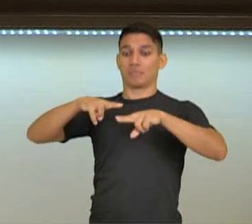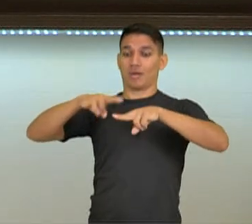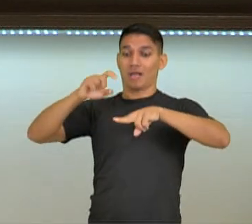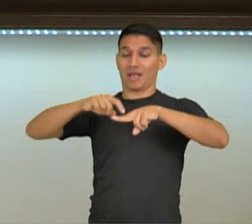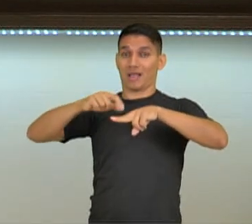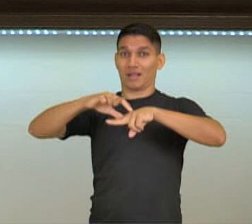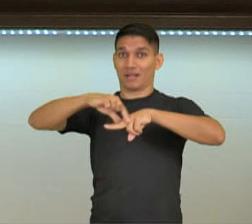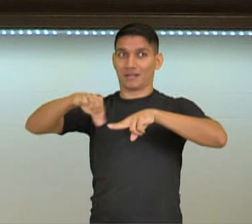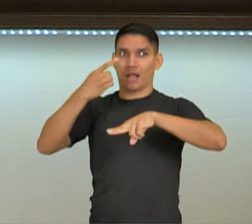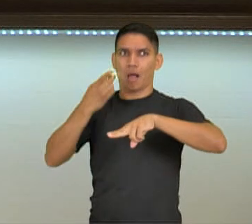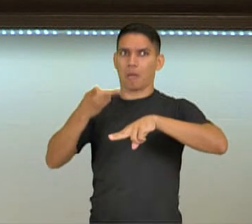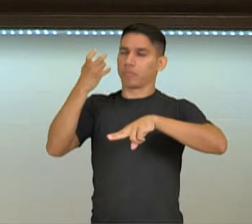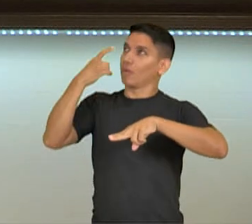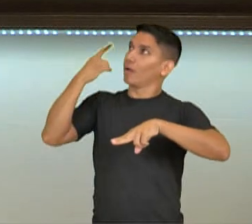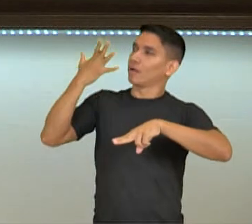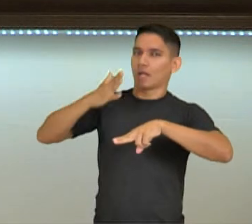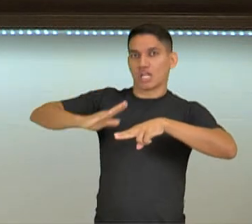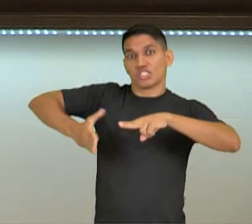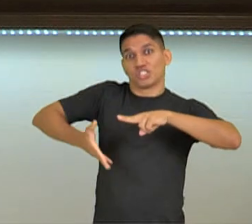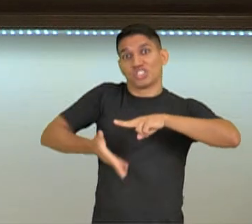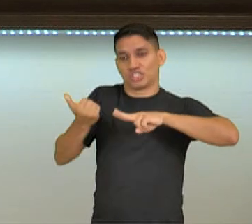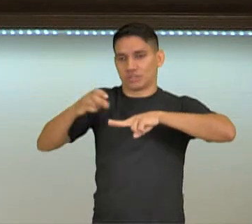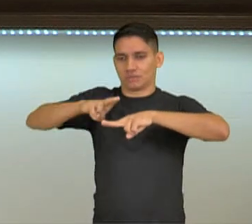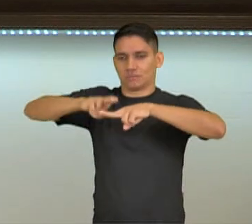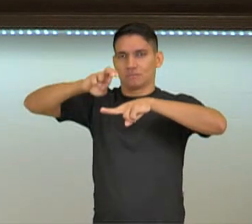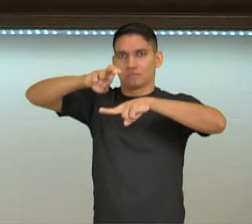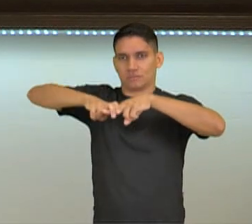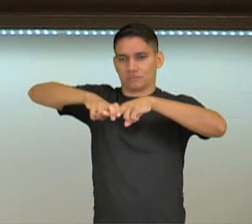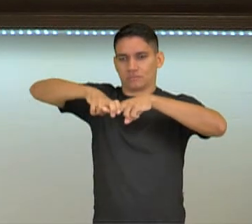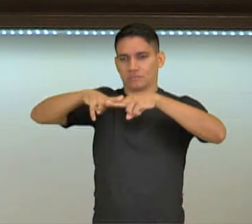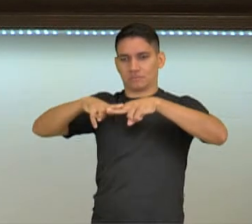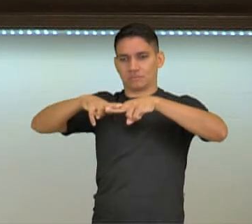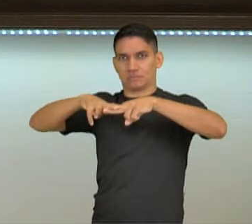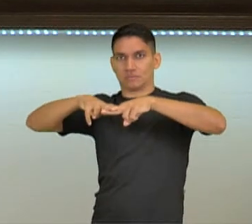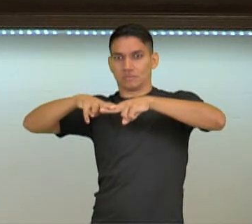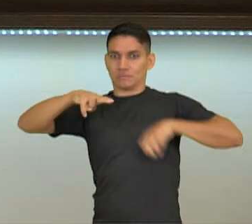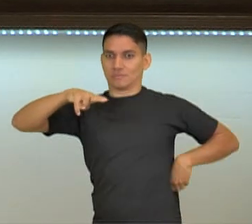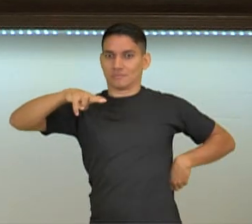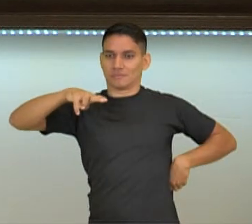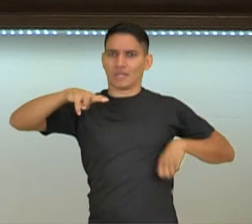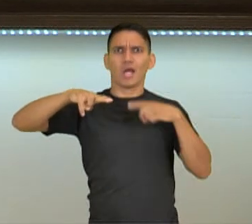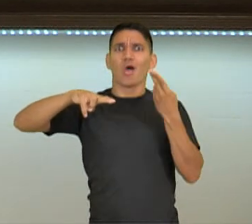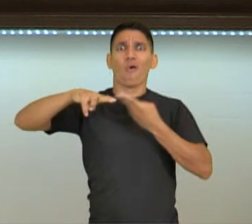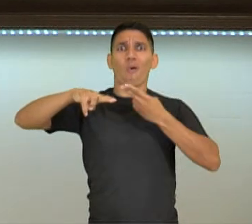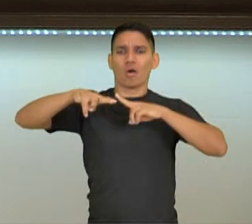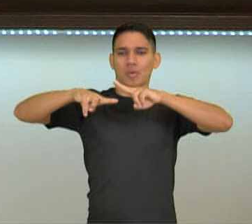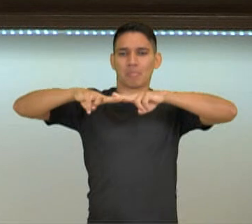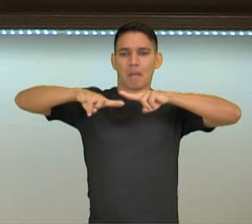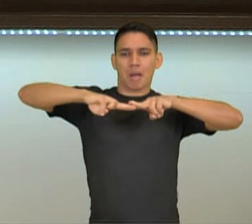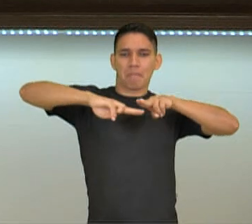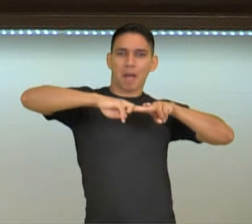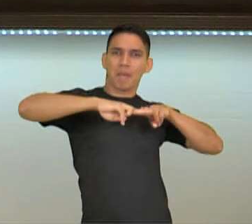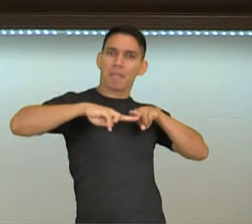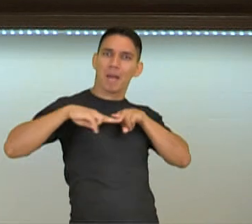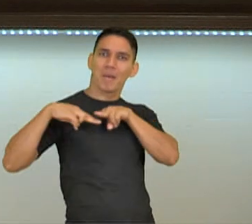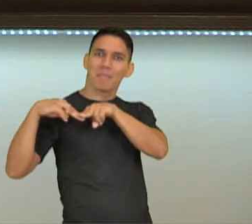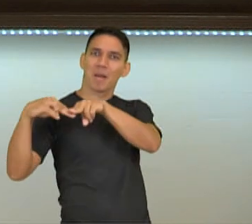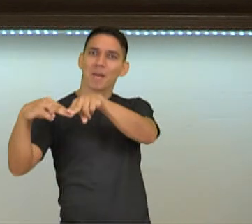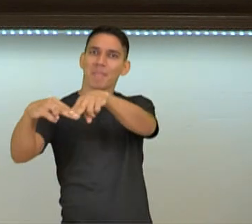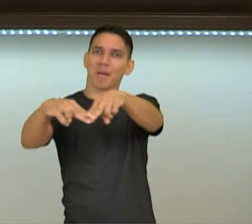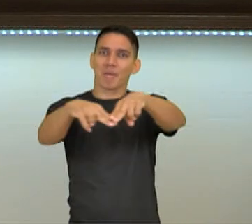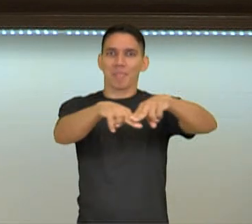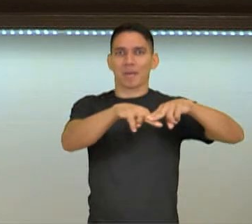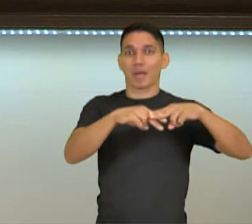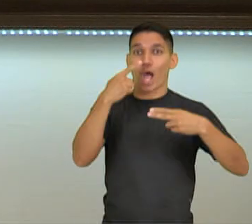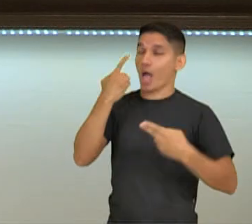imagem, se vocês repararem, elas já foram retiradas. Aí eles estão como? Eles estão todos, né, deitados uns